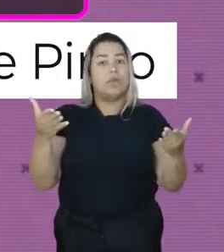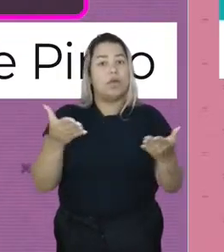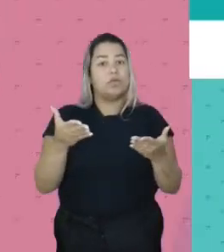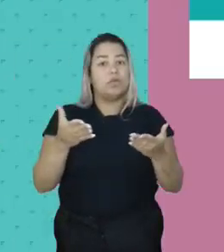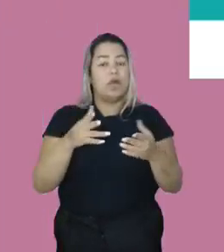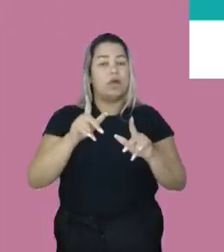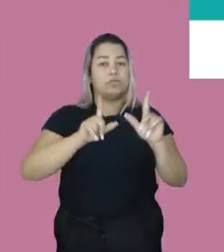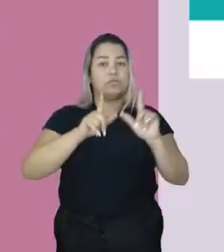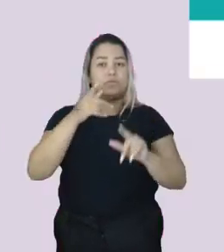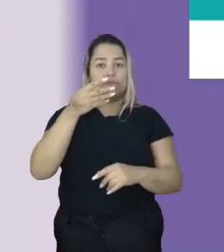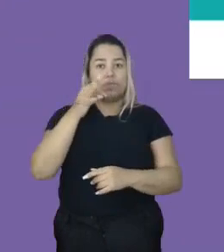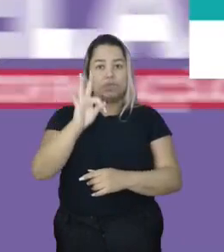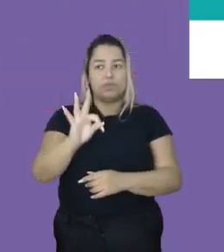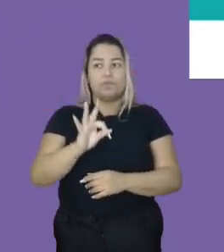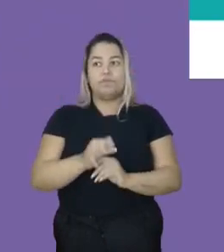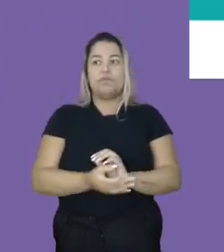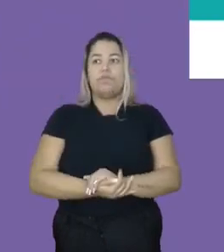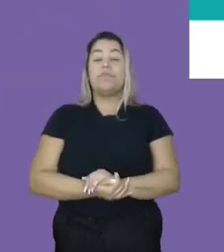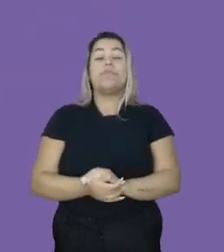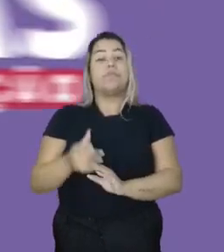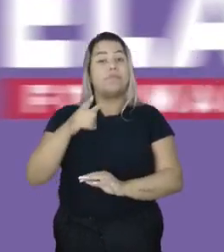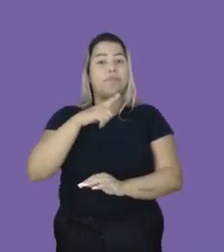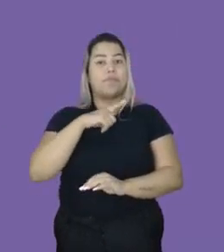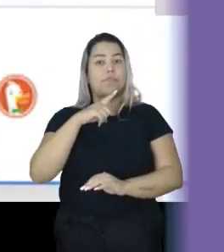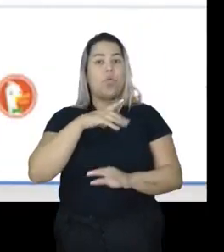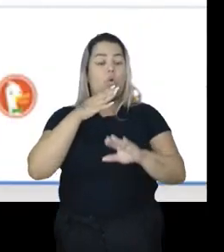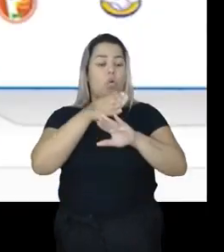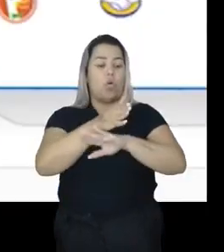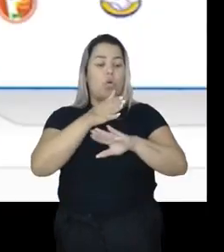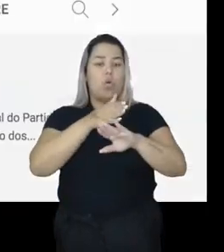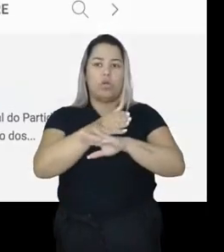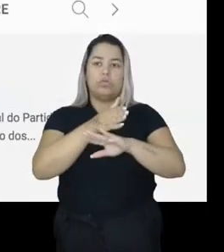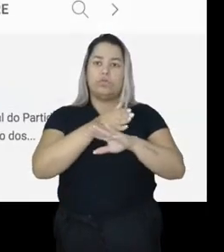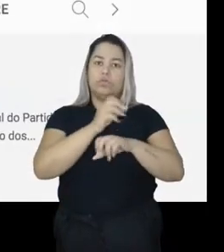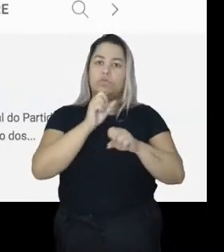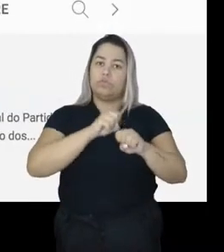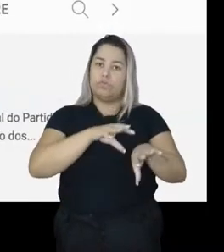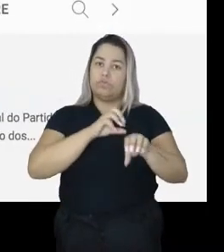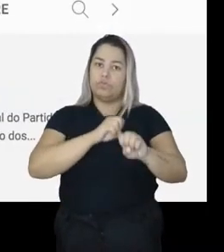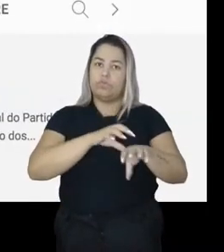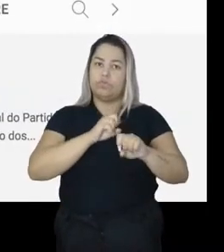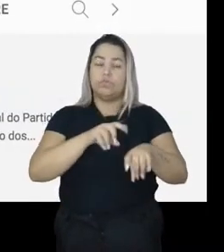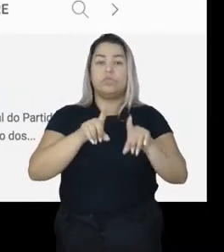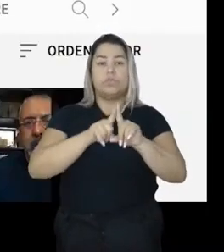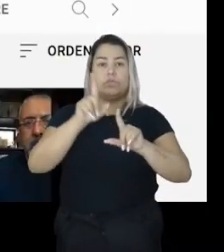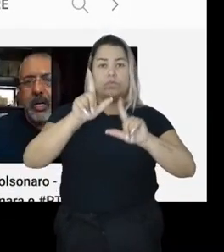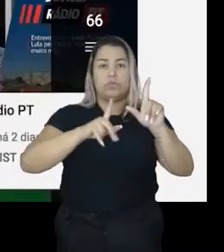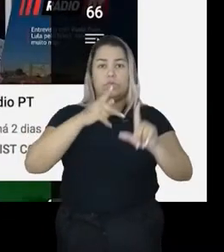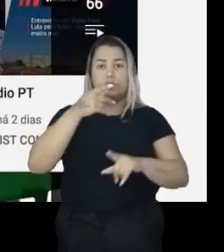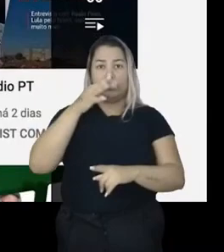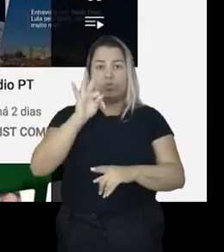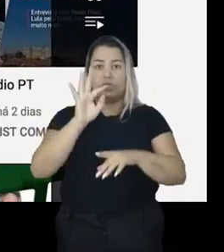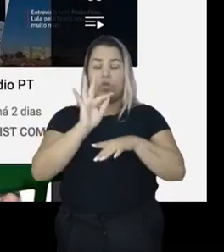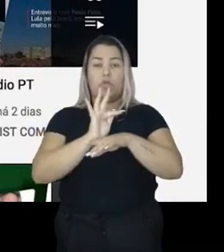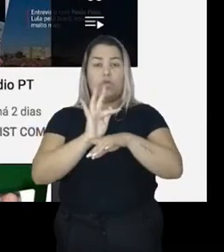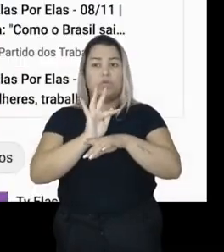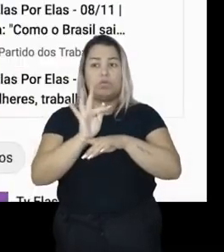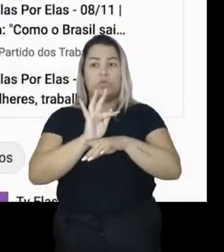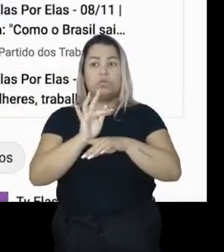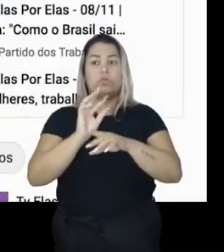na TVPT. E você ainda pode acessar todas as aulas da playlist TV Elas por Elas Formação